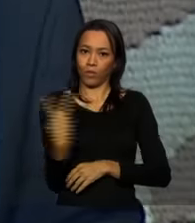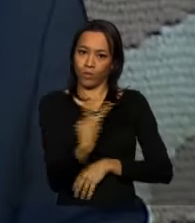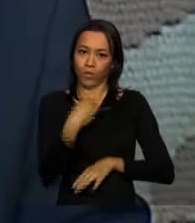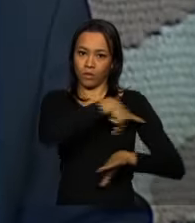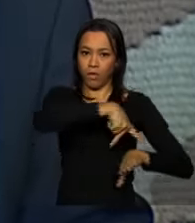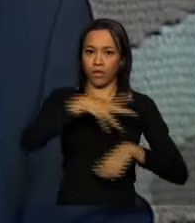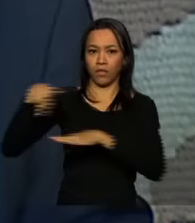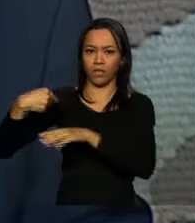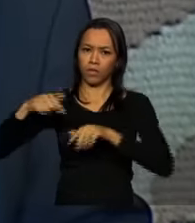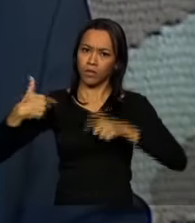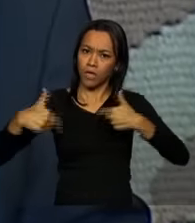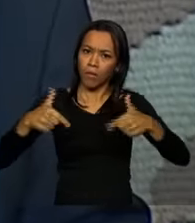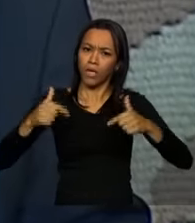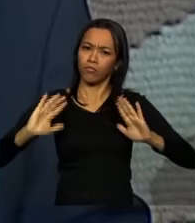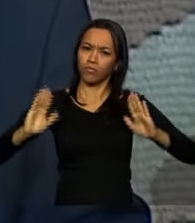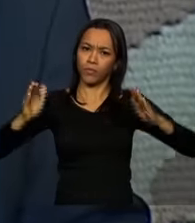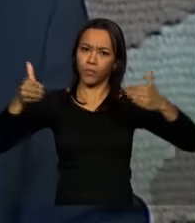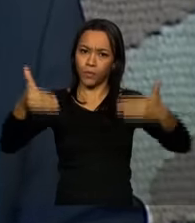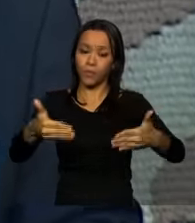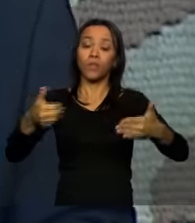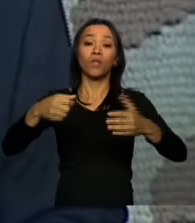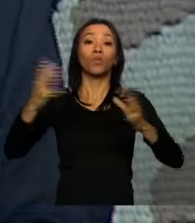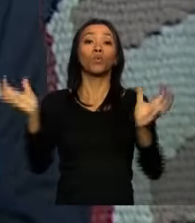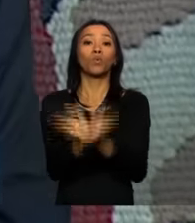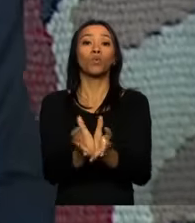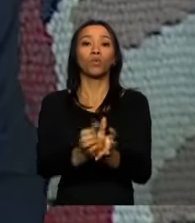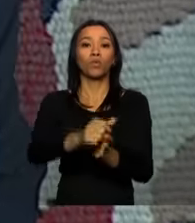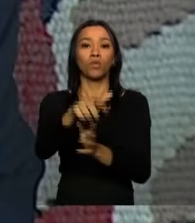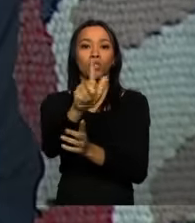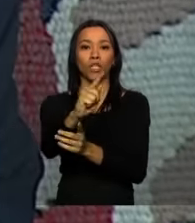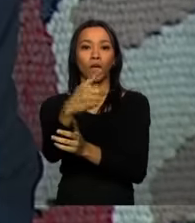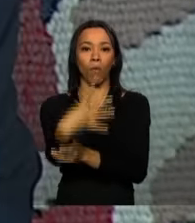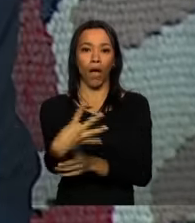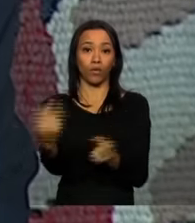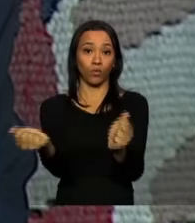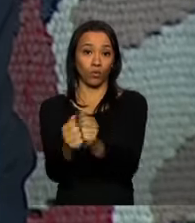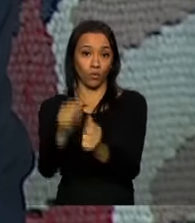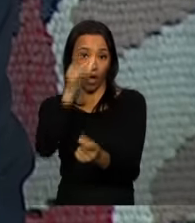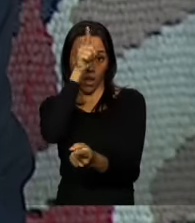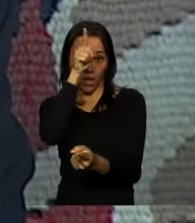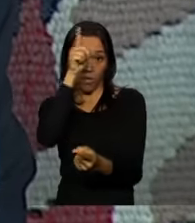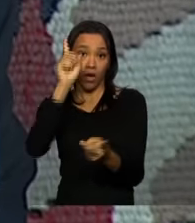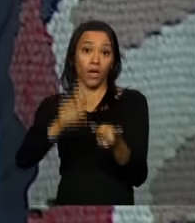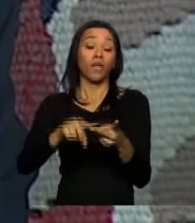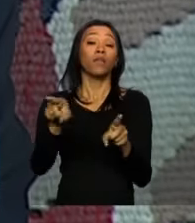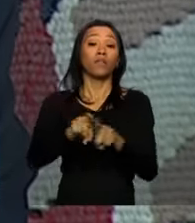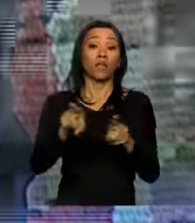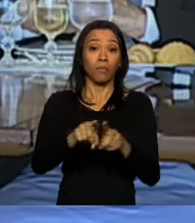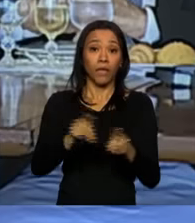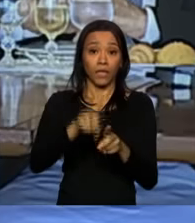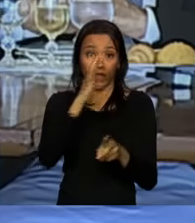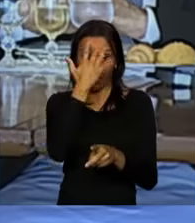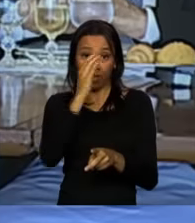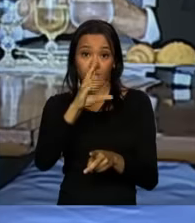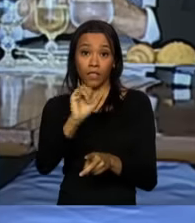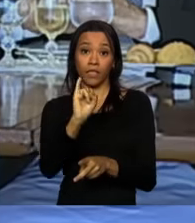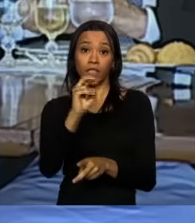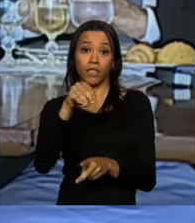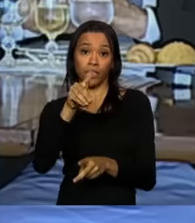ação conjunta no âmbito do G4, ao lado da Alemanha e Índia, que tem por